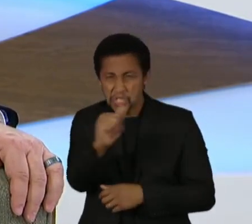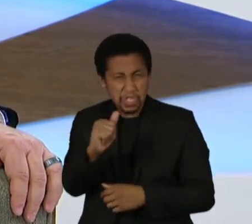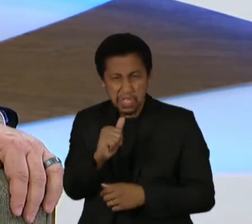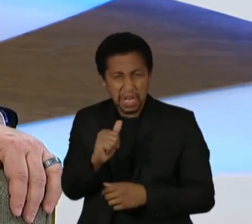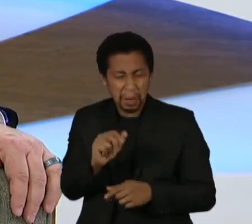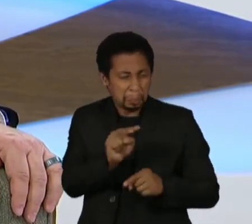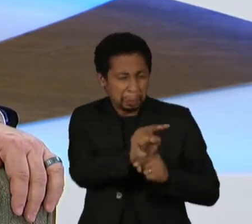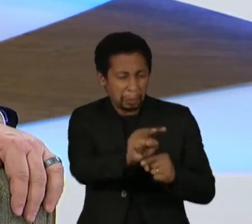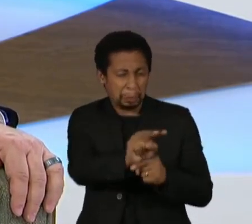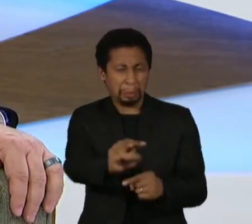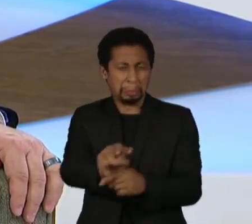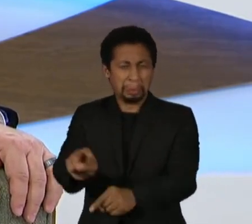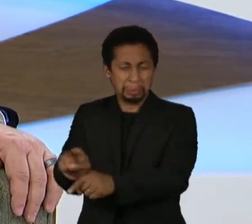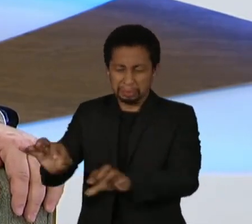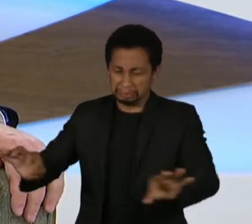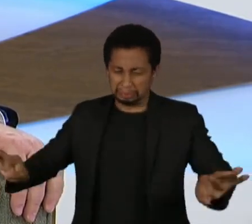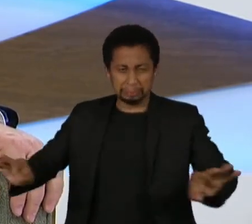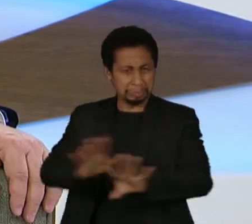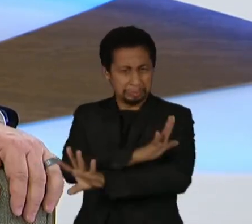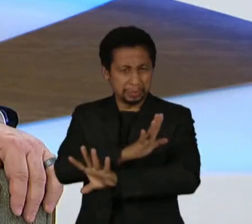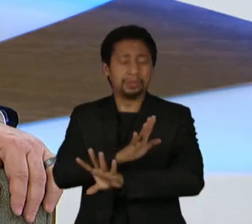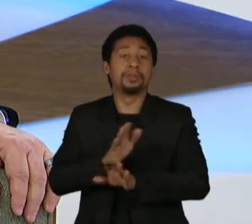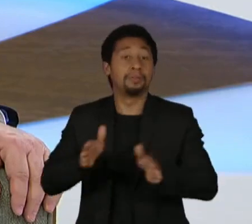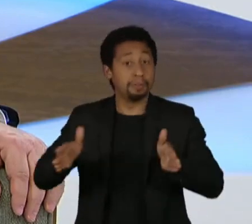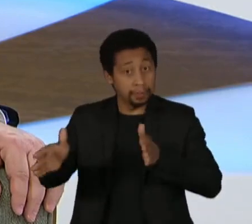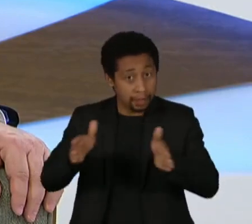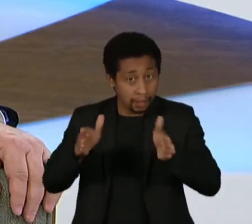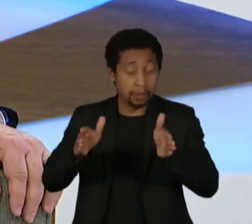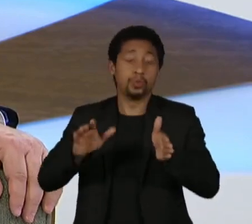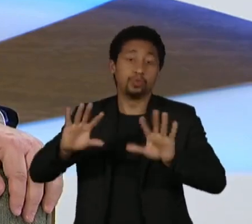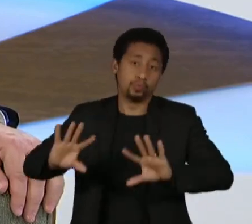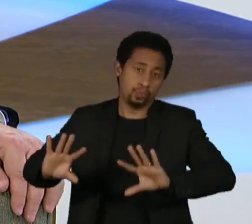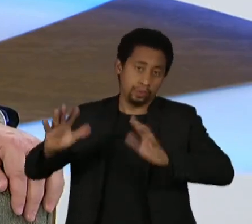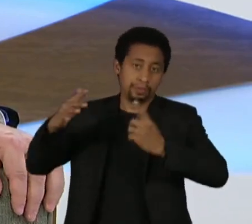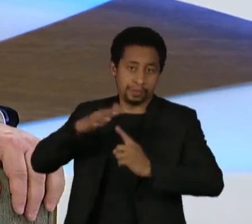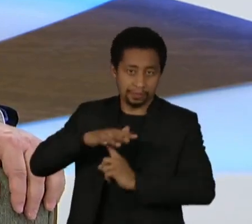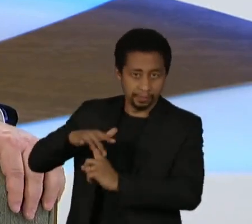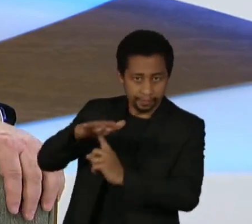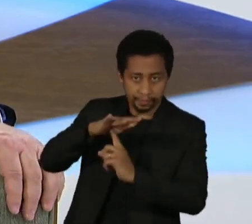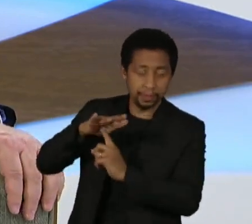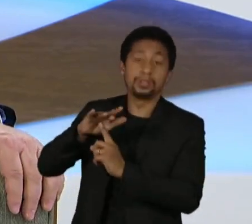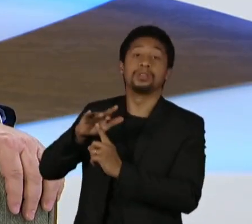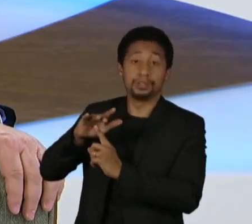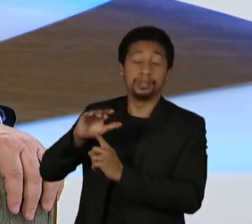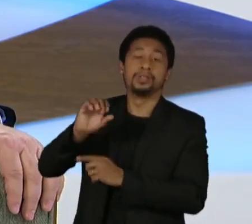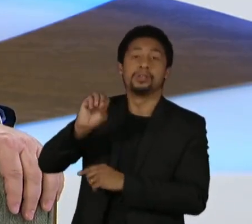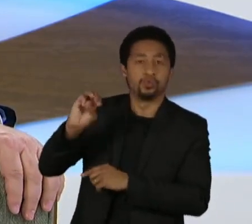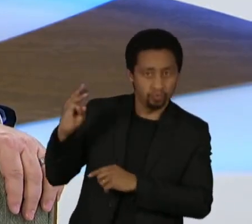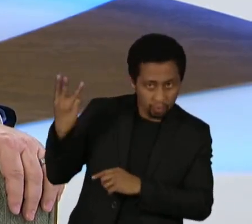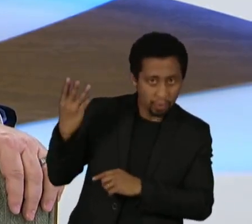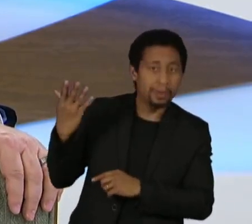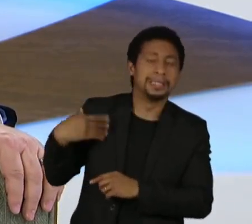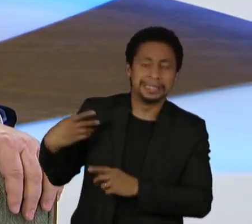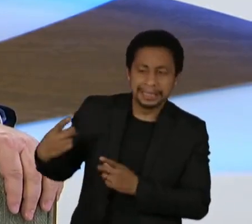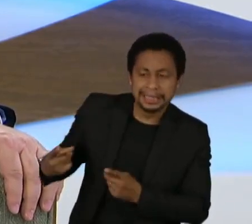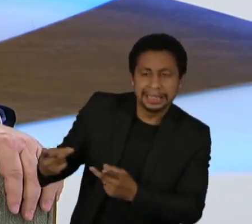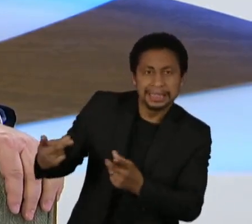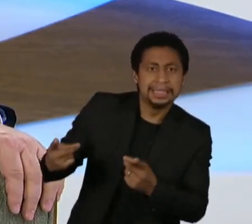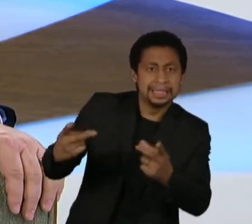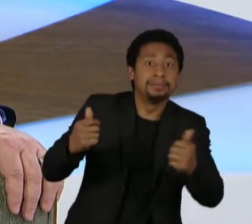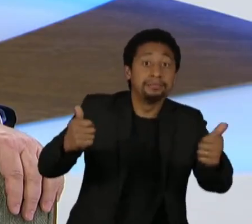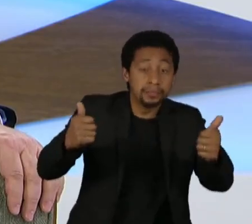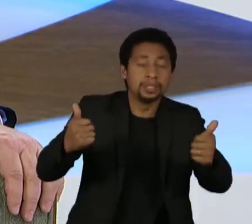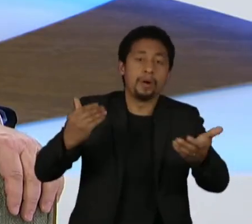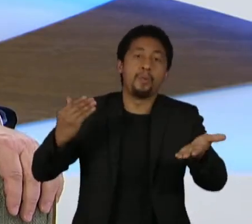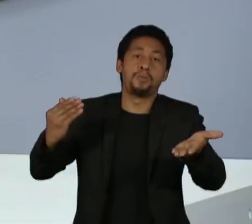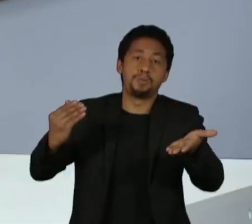a partir da movimentação durante agrishow que estava as vendas estavam indo bem liberamos um suplemento do